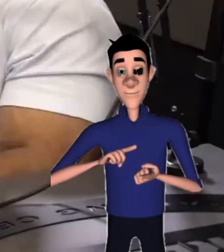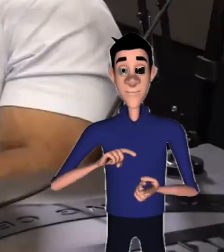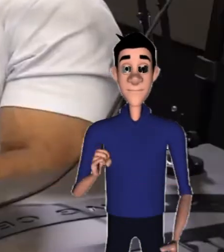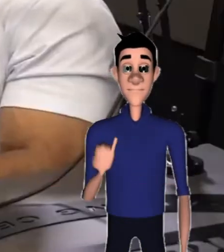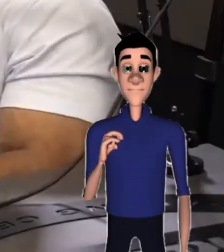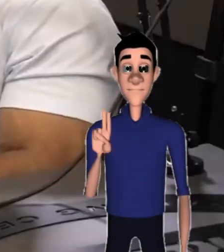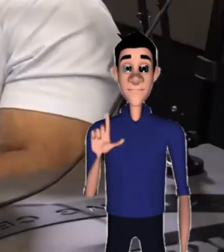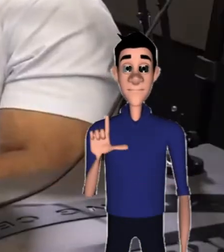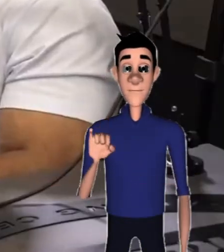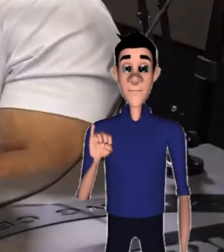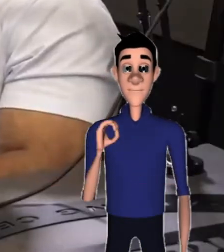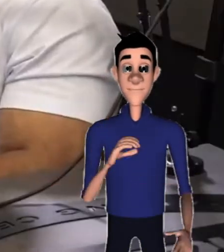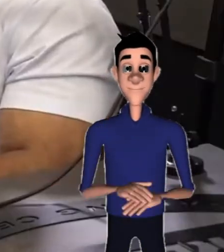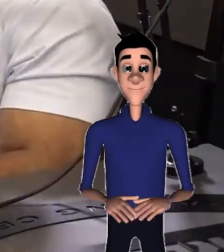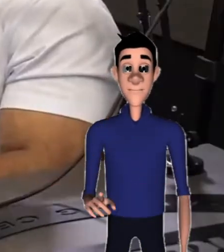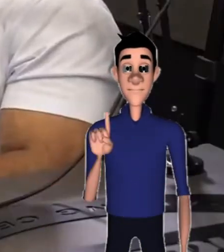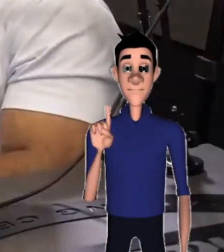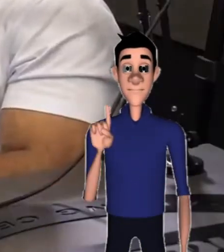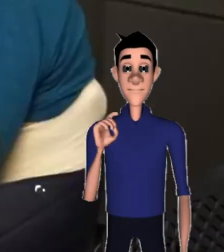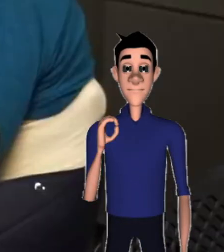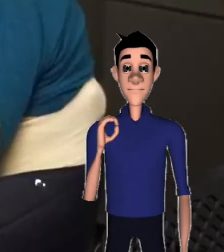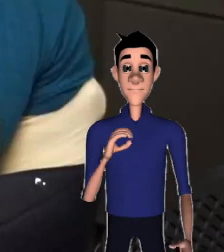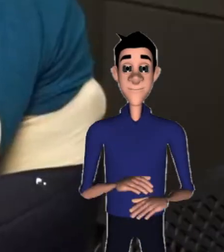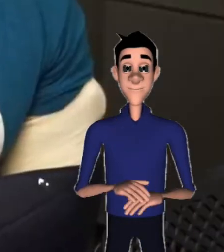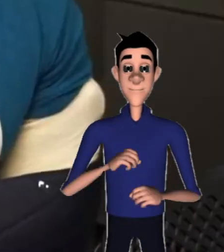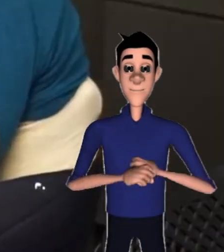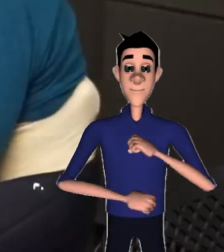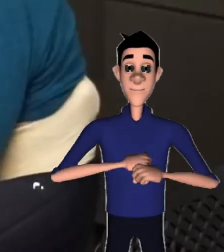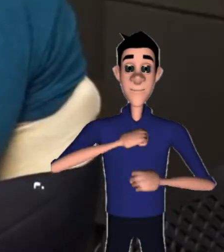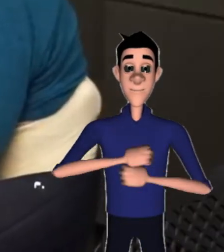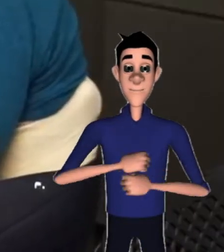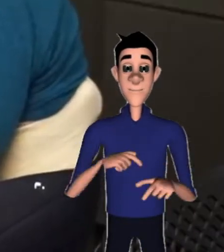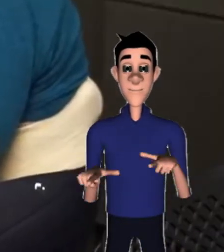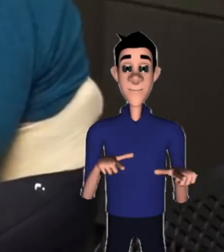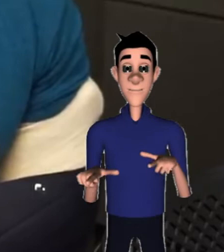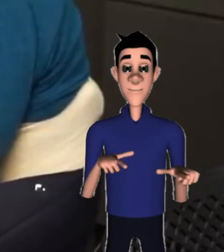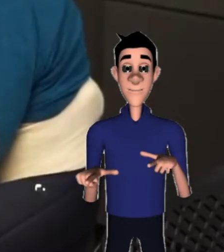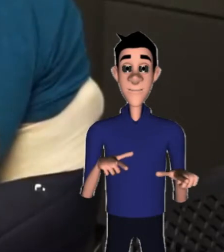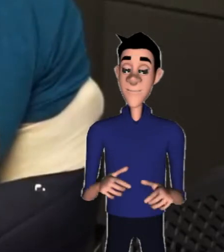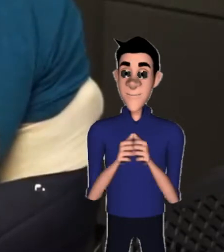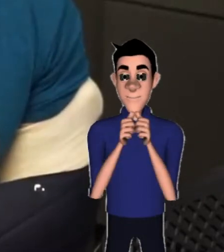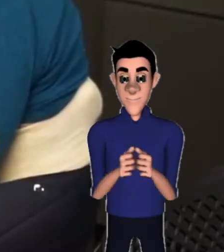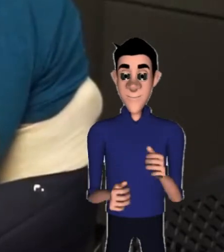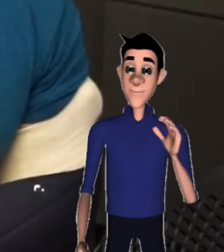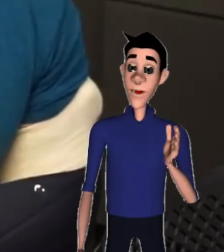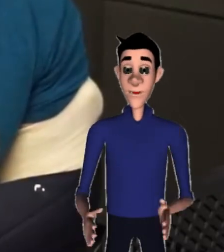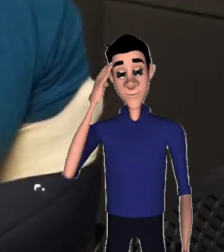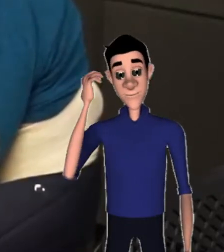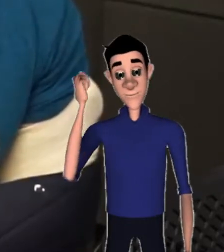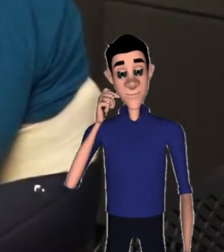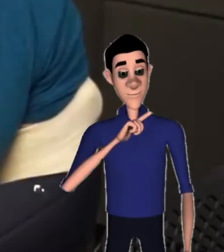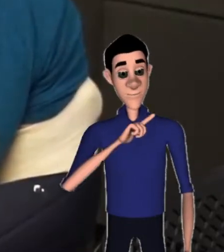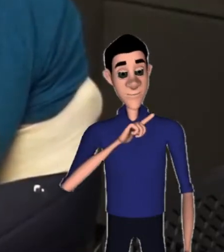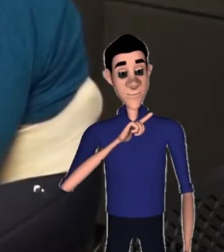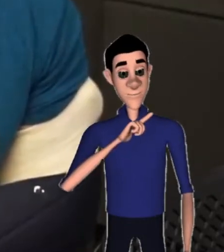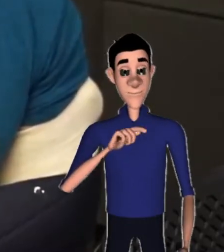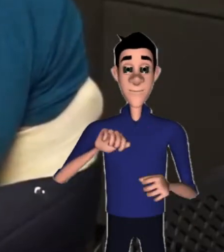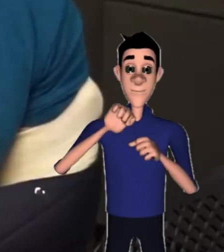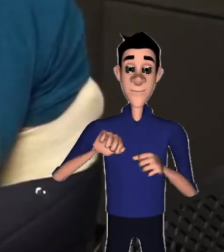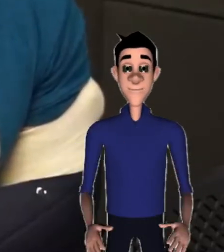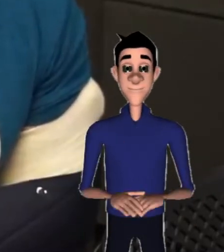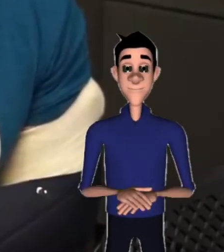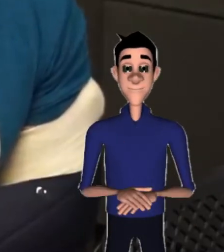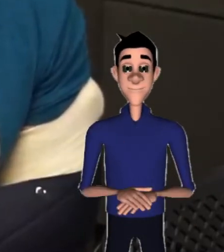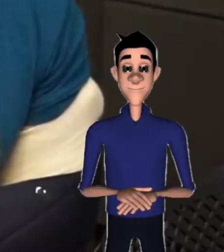nem como. A gente já sabe o que tem que fazer. Então, qual é o grande problema? O grande problema, Renato, é quando você tem esse cara que tem que gastar